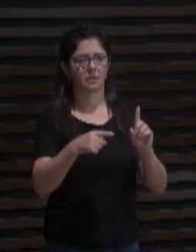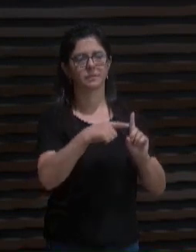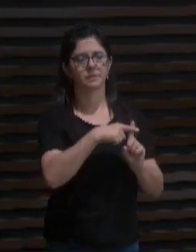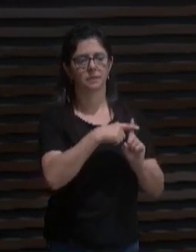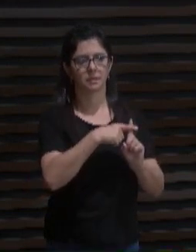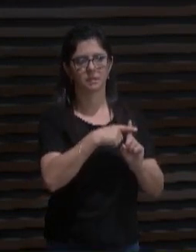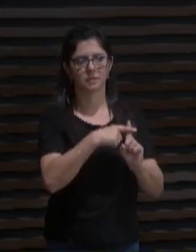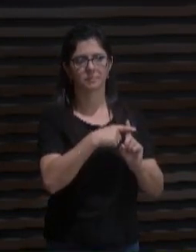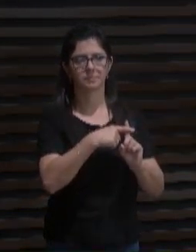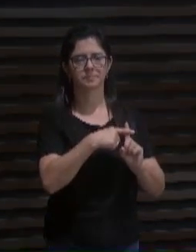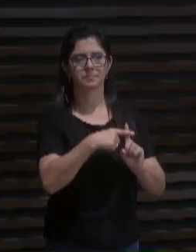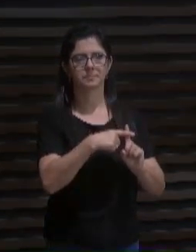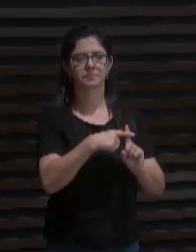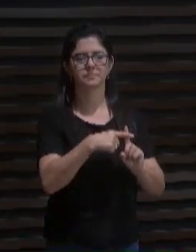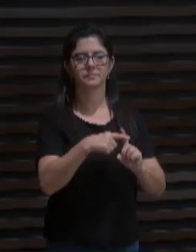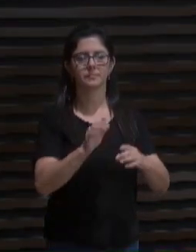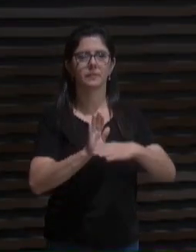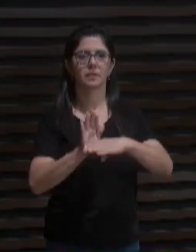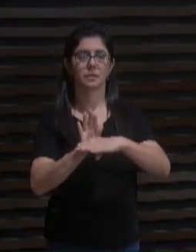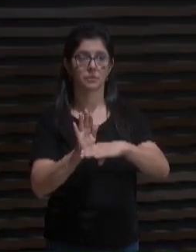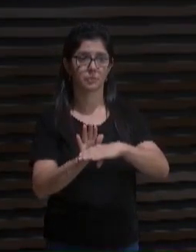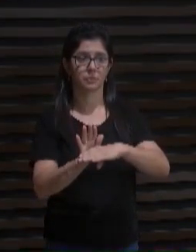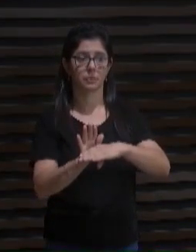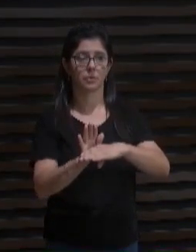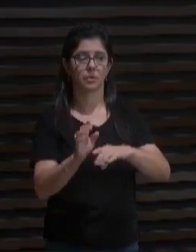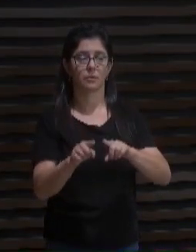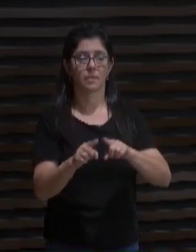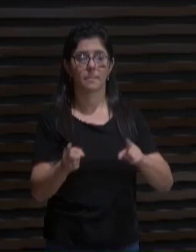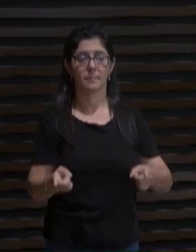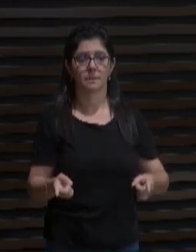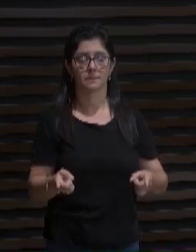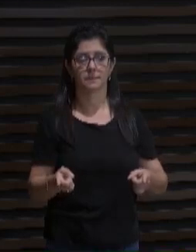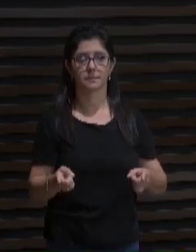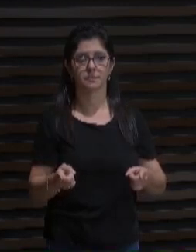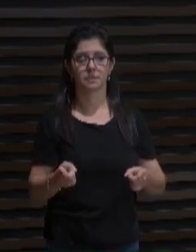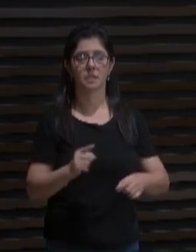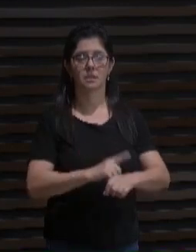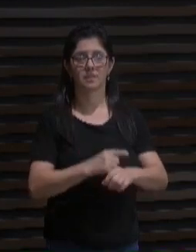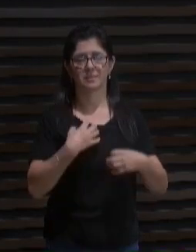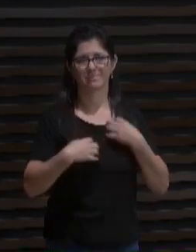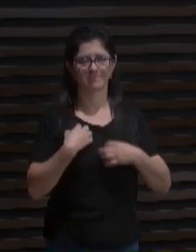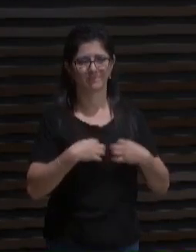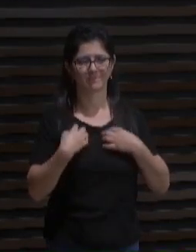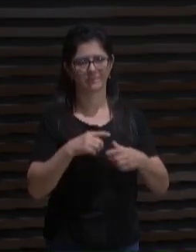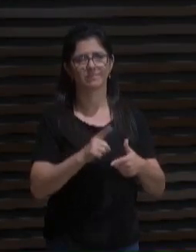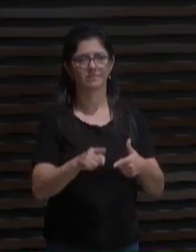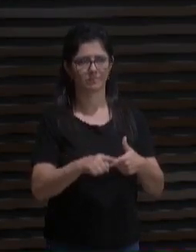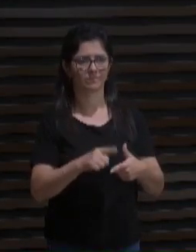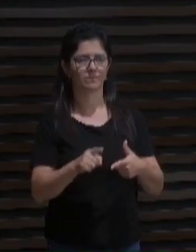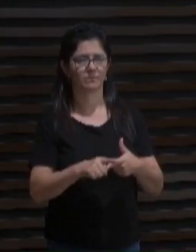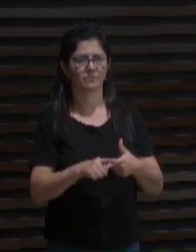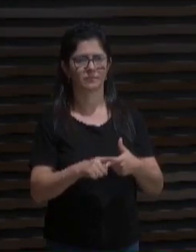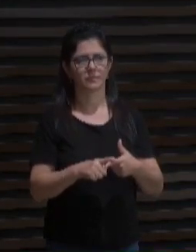tendo comunhão com eles. Mas a igreja, ela nasce em meio à aflição e tribulação. Pastor Maurício sempre fala